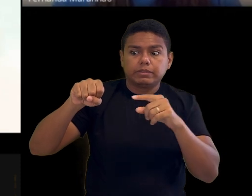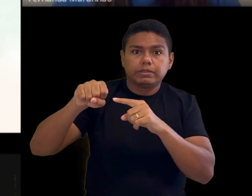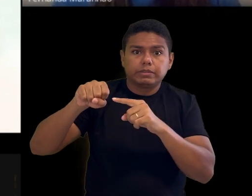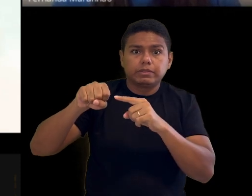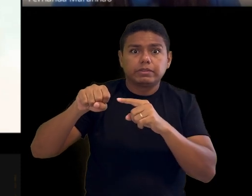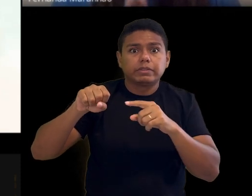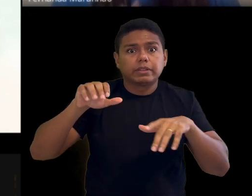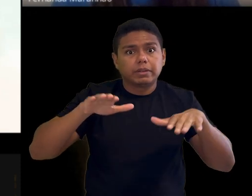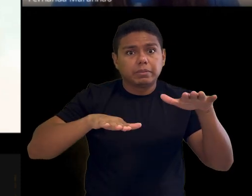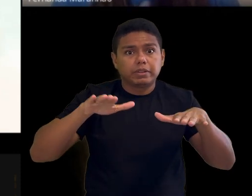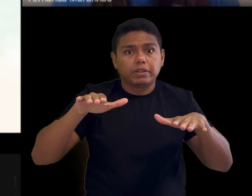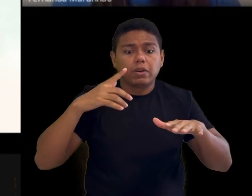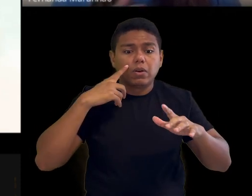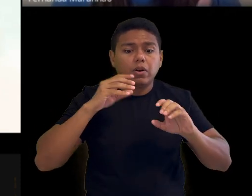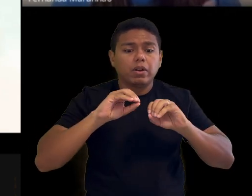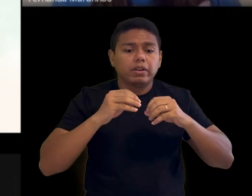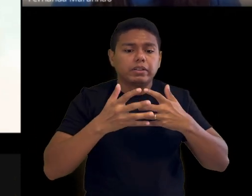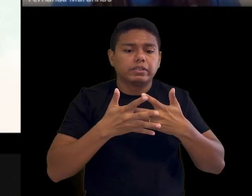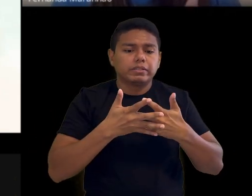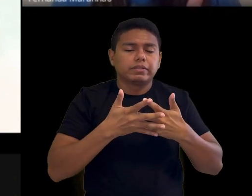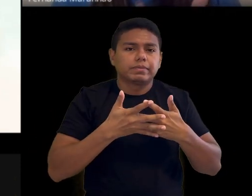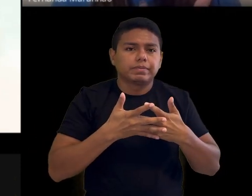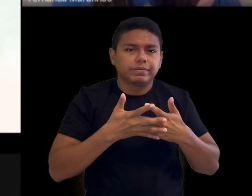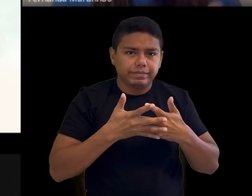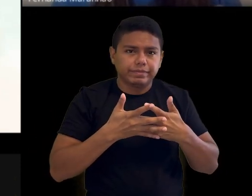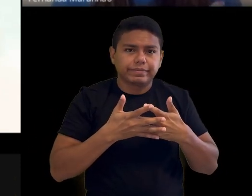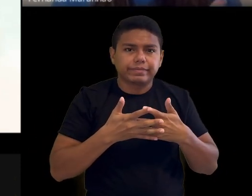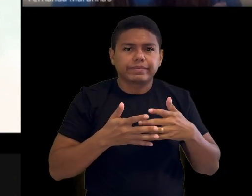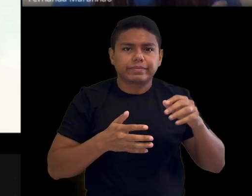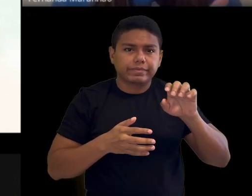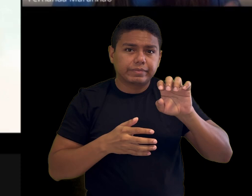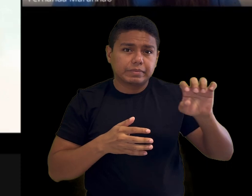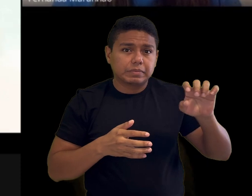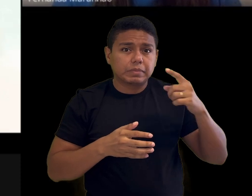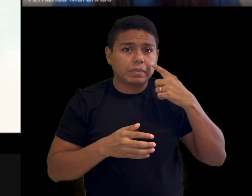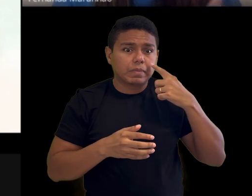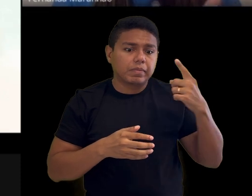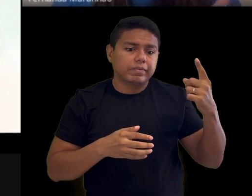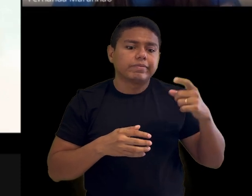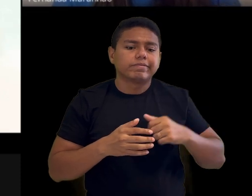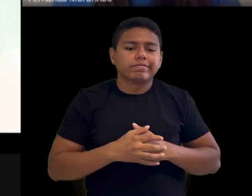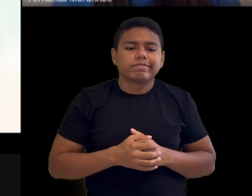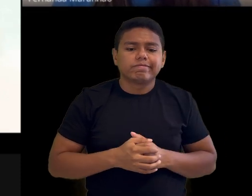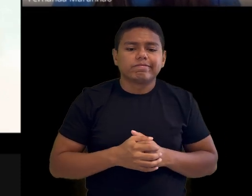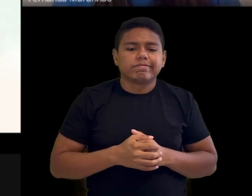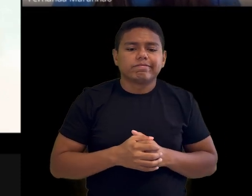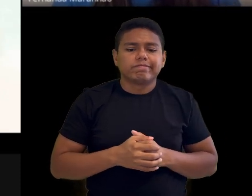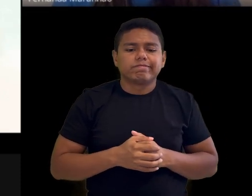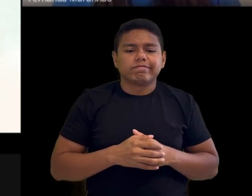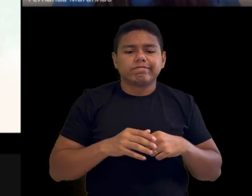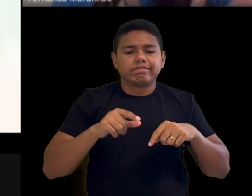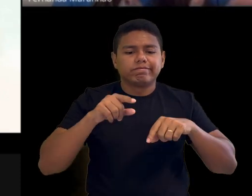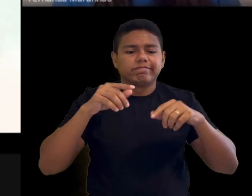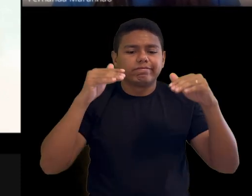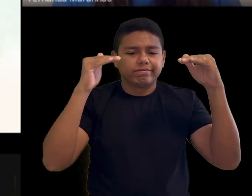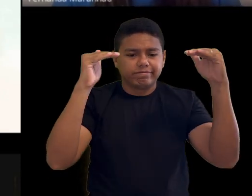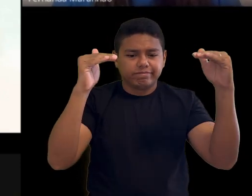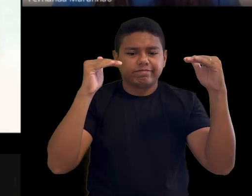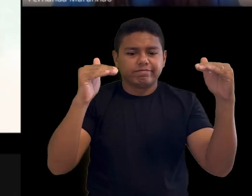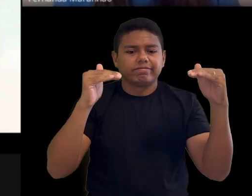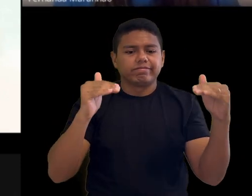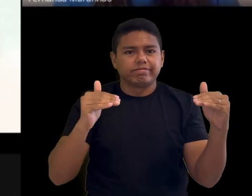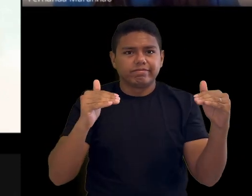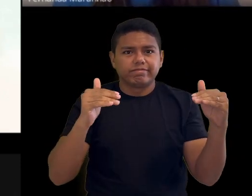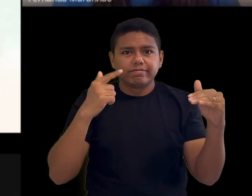uma imagem mostrando variantes, uma imagem à esquerda de uma placenta no útero que